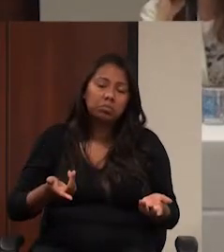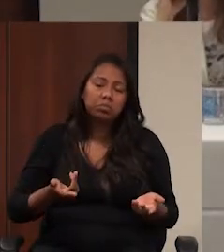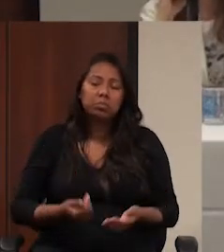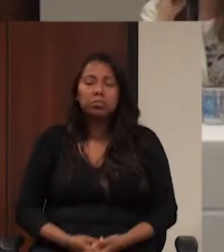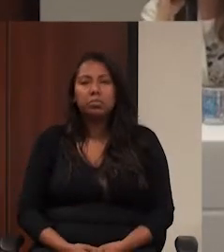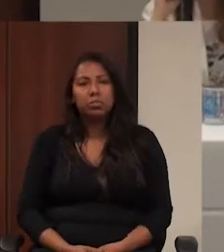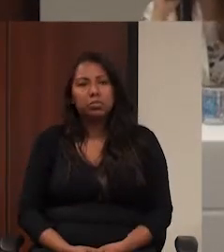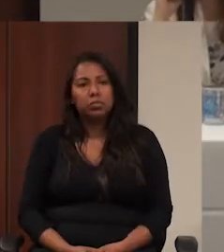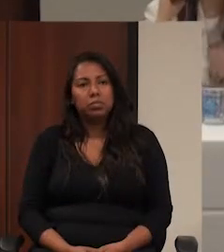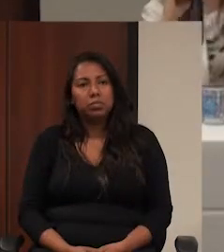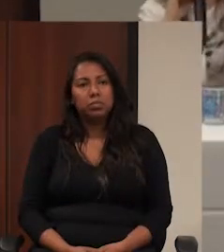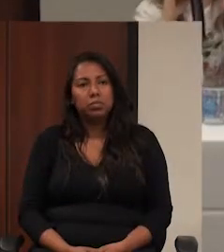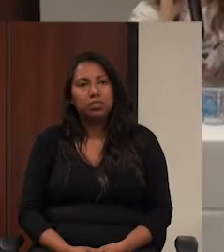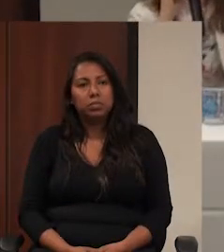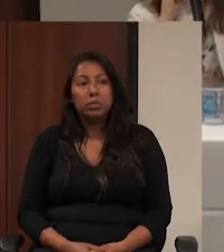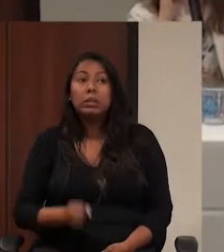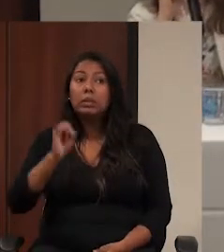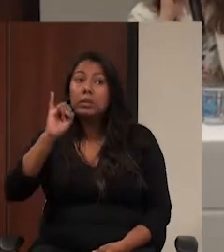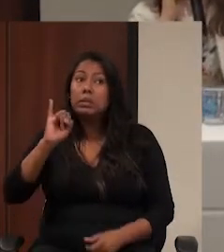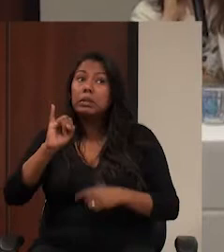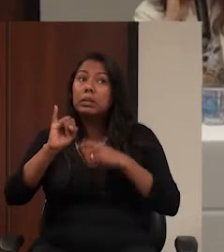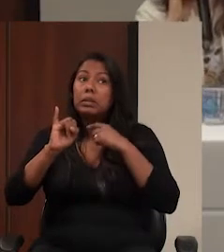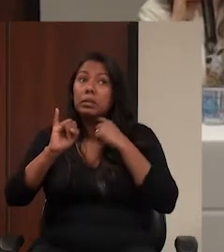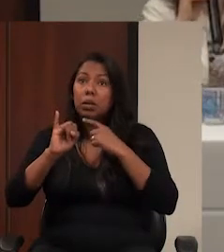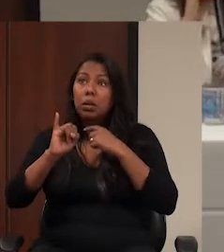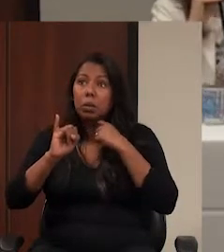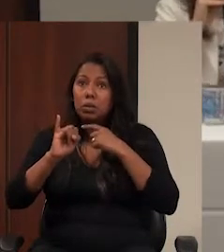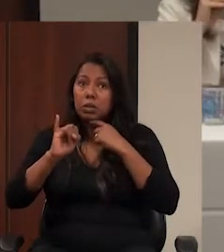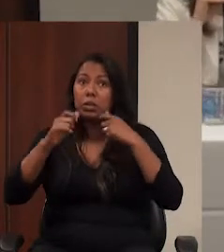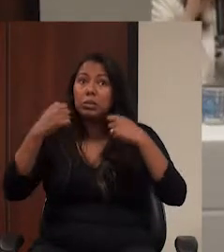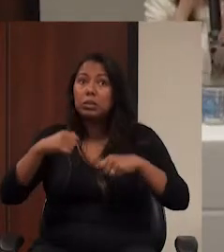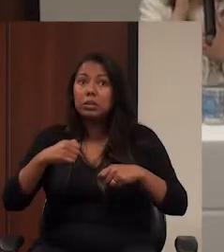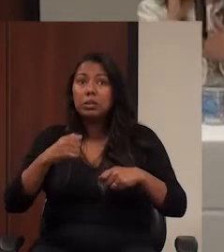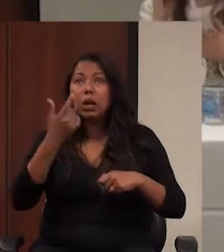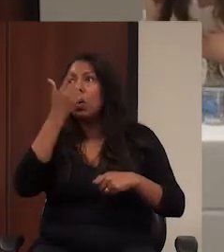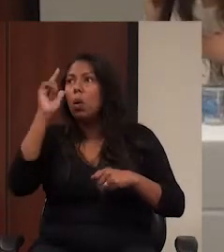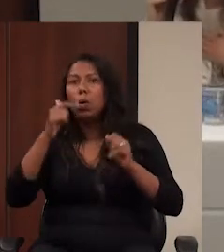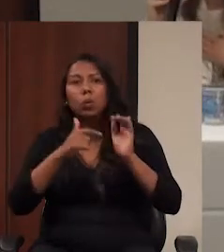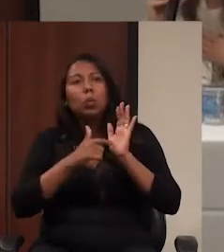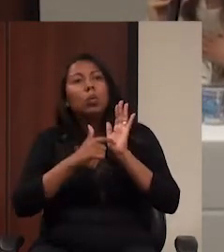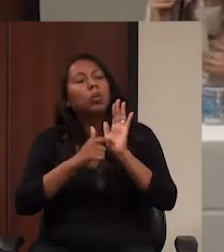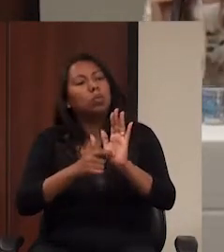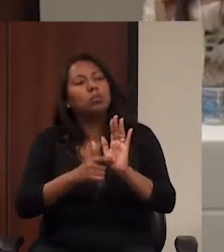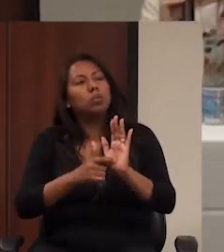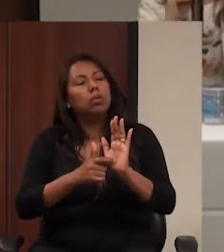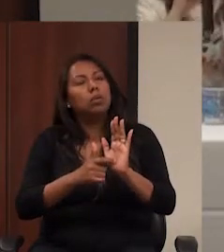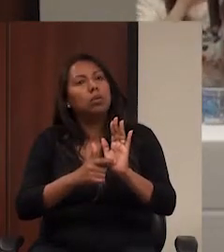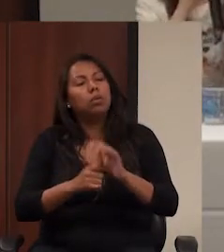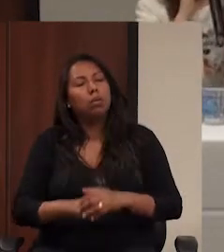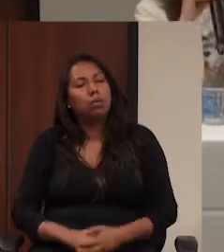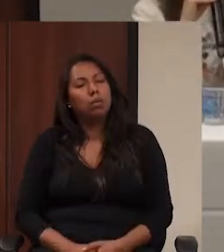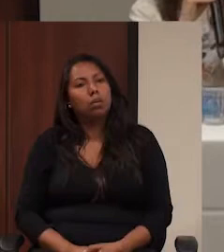Então, a incapacidade tem que ser demonstrada por terceiros. A gente parte do pressuposto que a